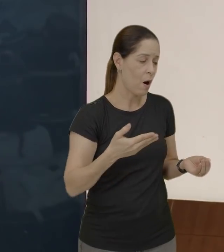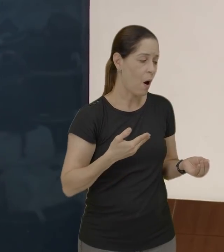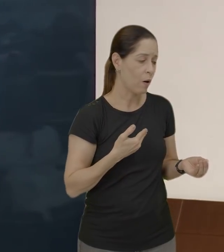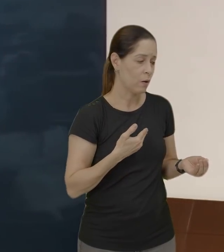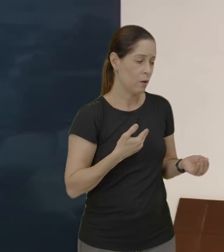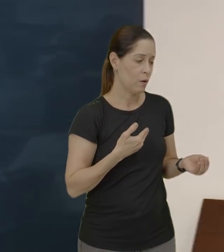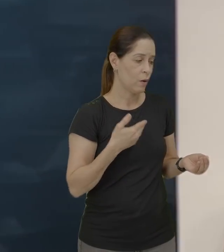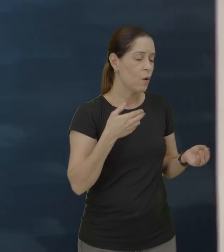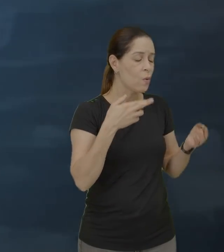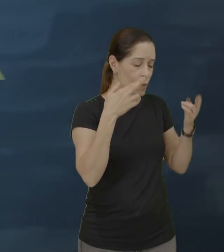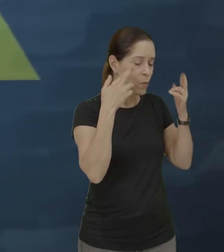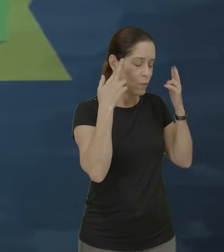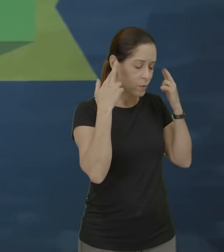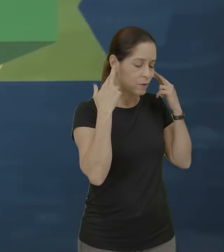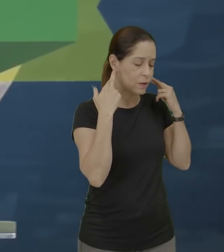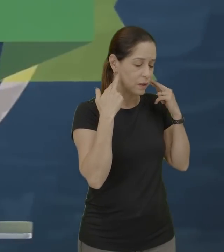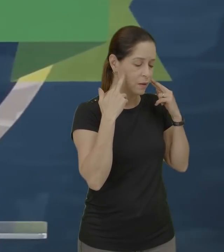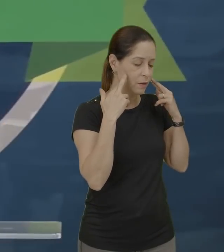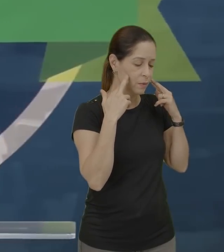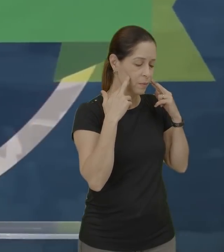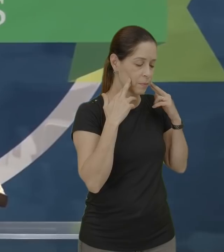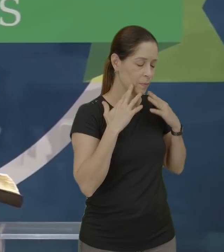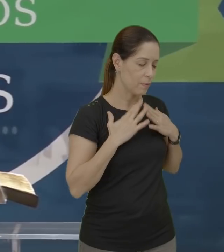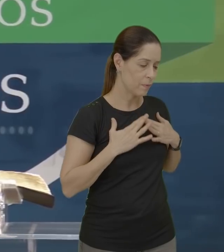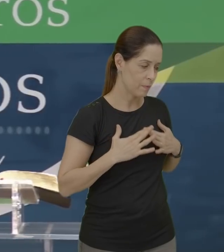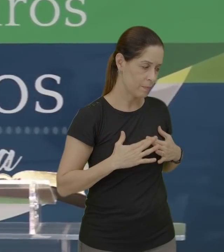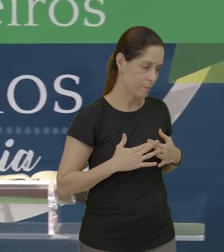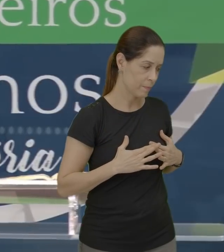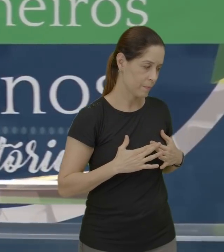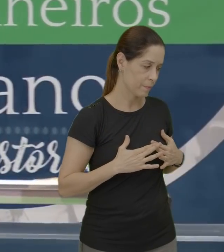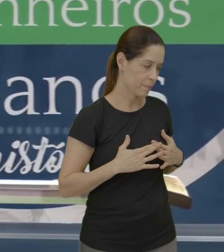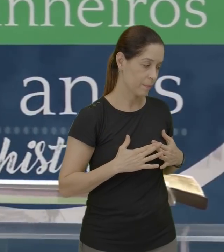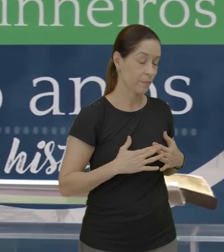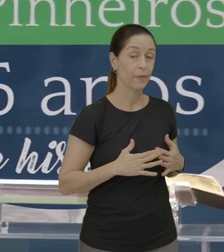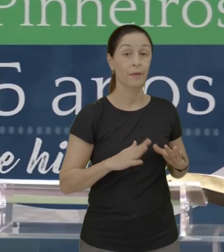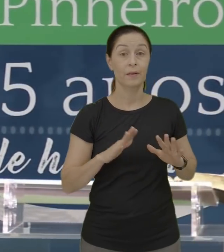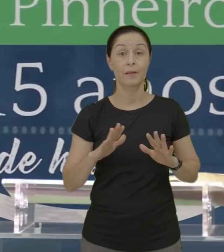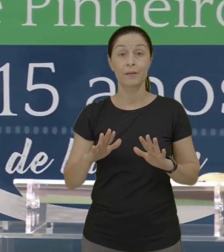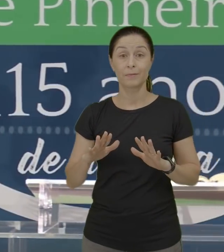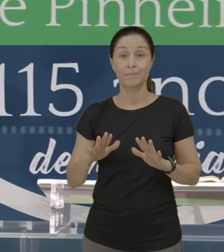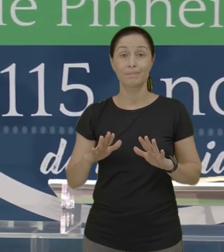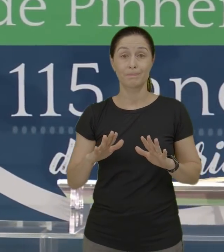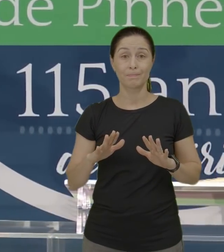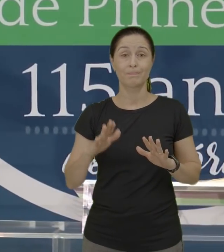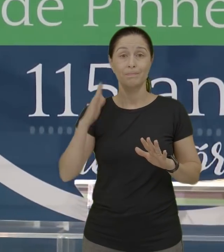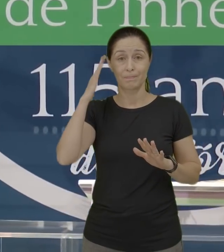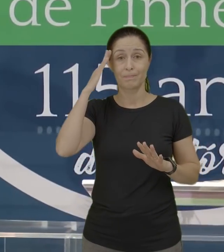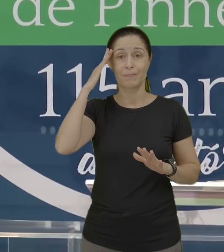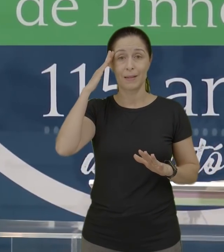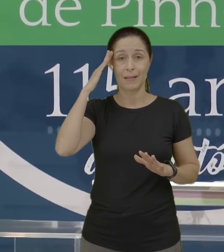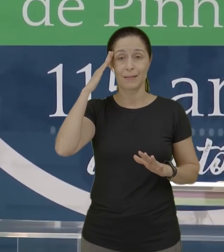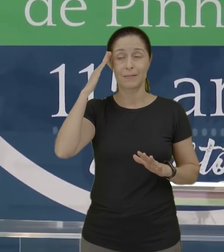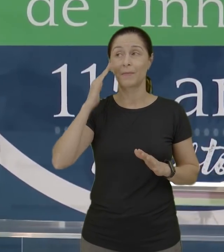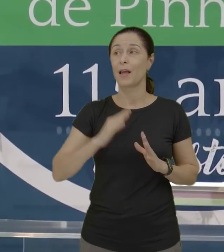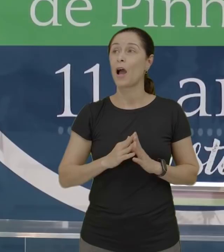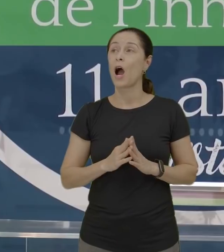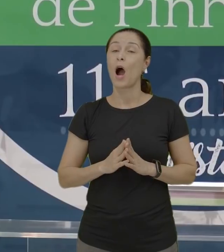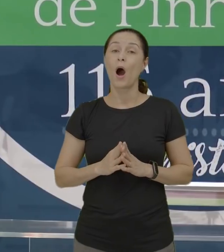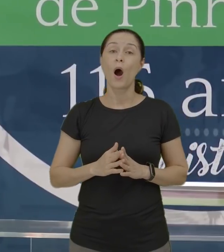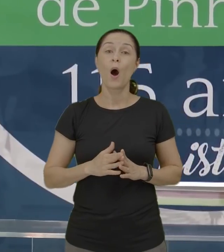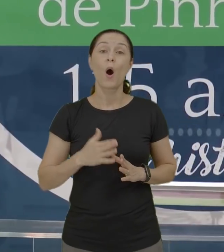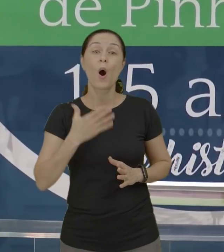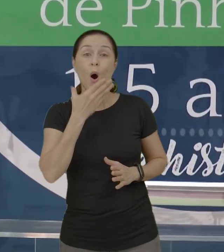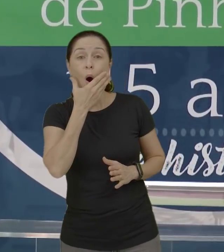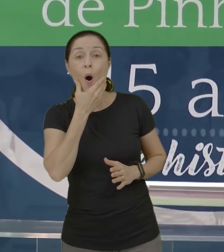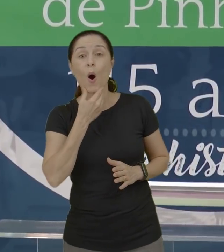Eu não sei se vocês acham, mas o que vocês pensam comigo? Um homem de 114 anos e um menino de 16, 14, 15